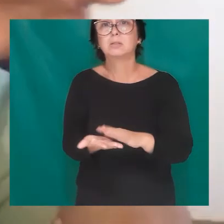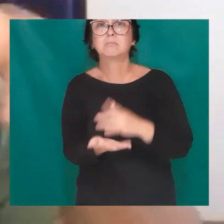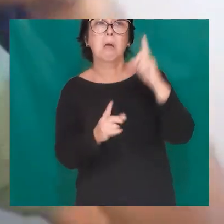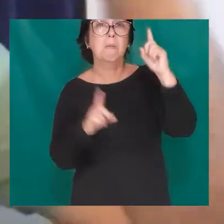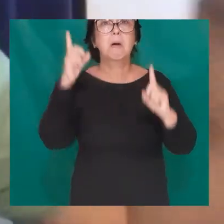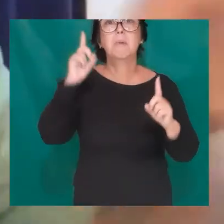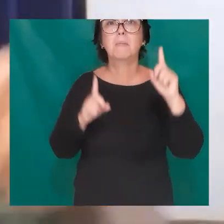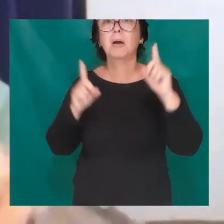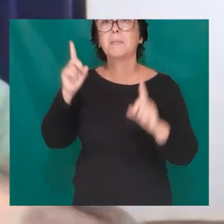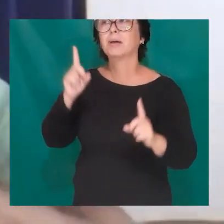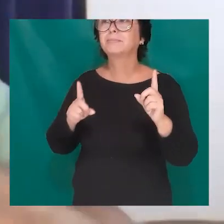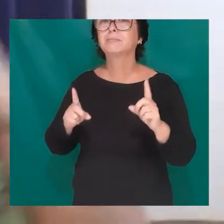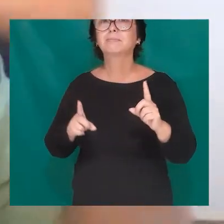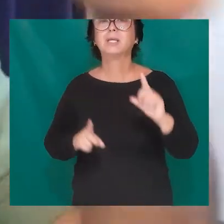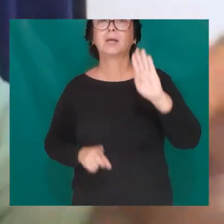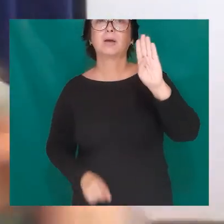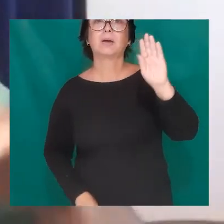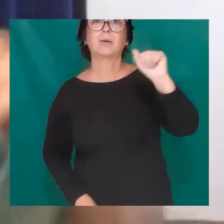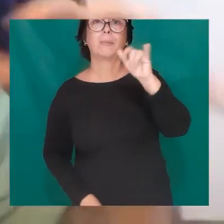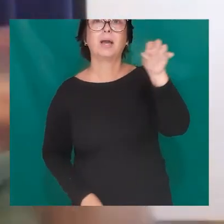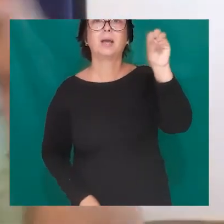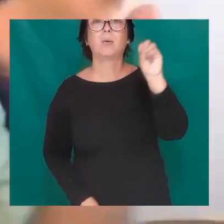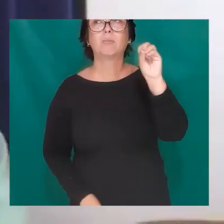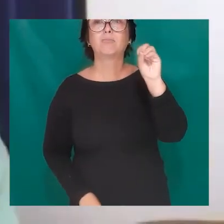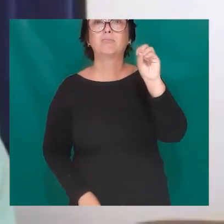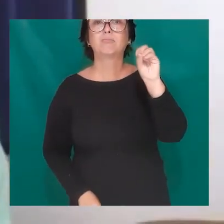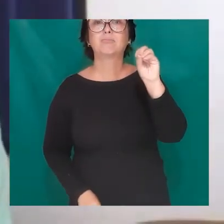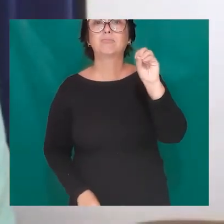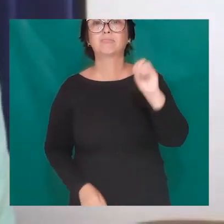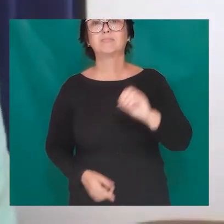para no Nordeste você tem o baião, tem o shot, então,